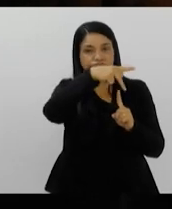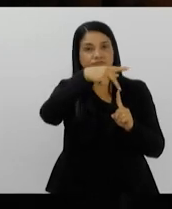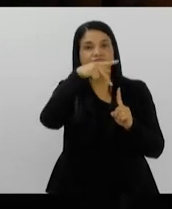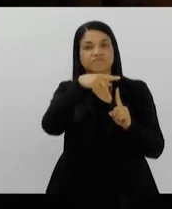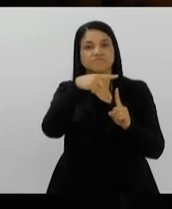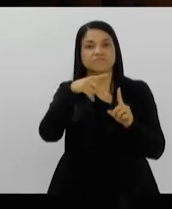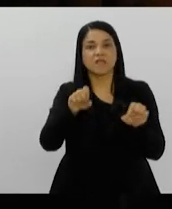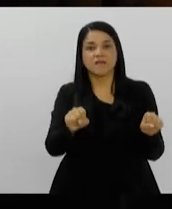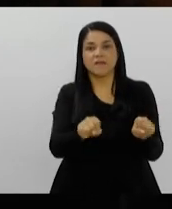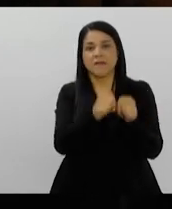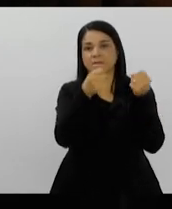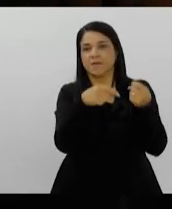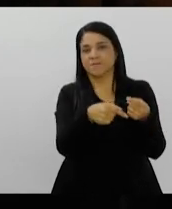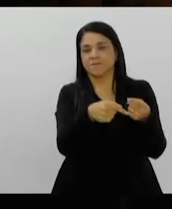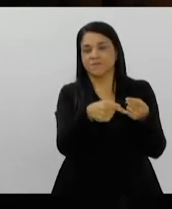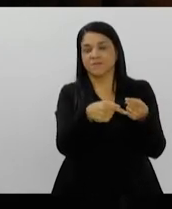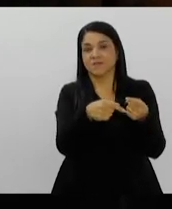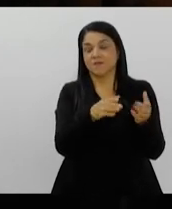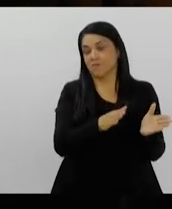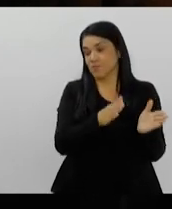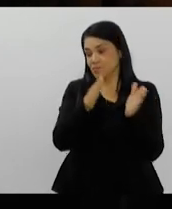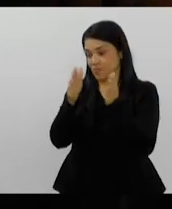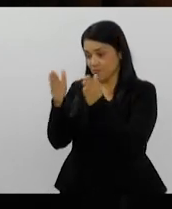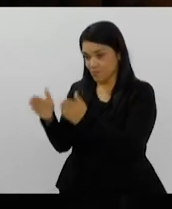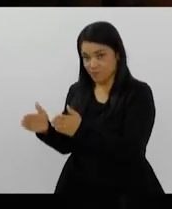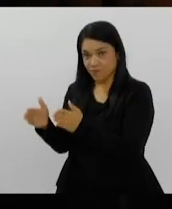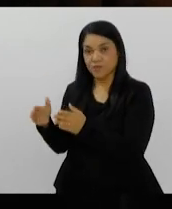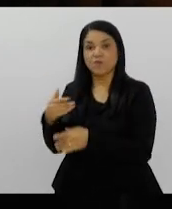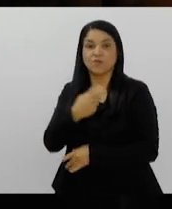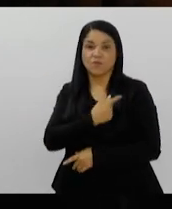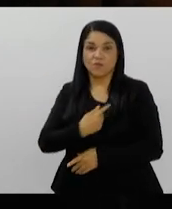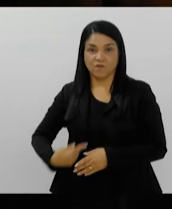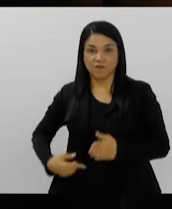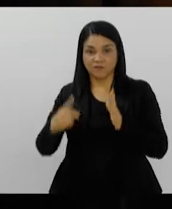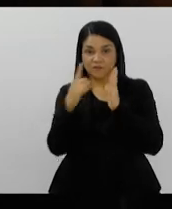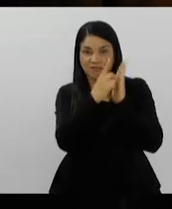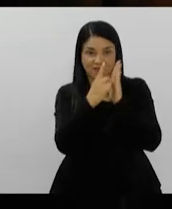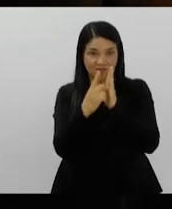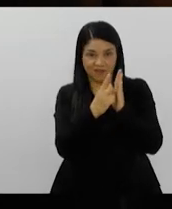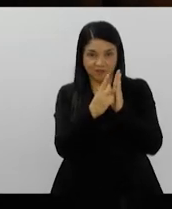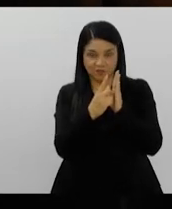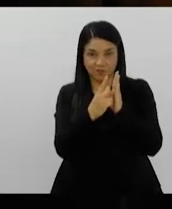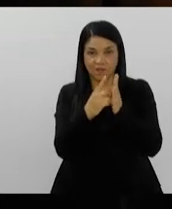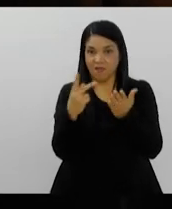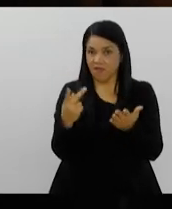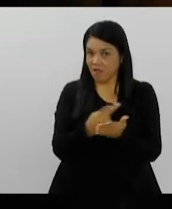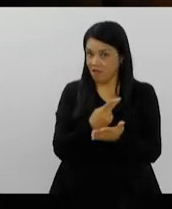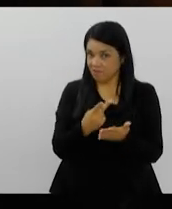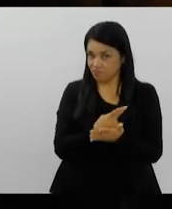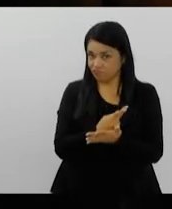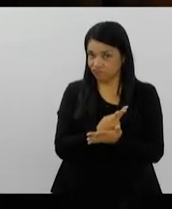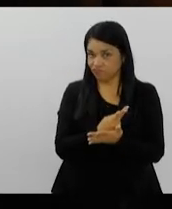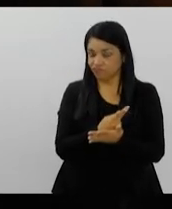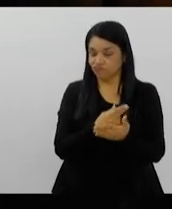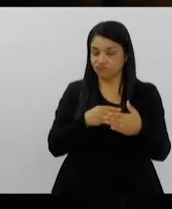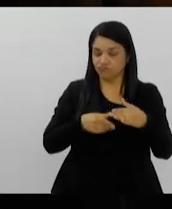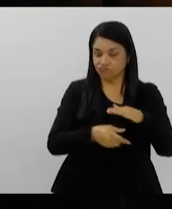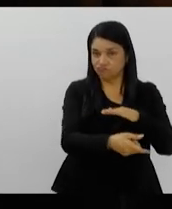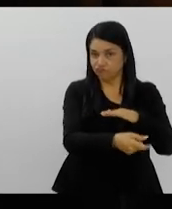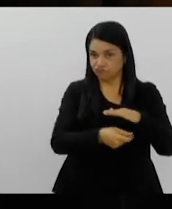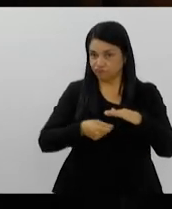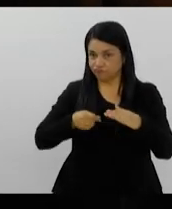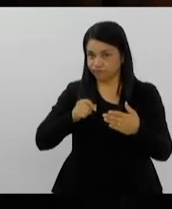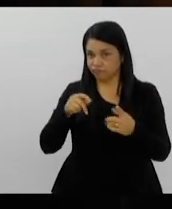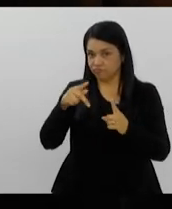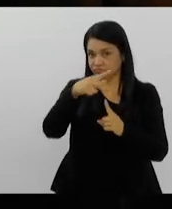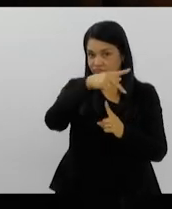quebrar. Agora, por outro lado, o governo fez um decreto ilegal e tirou dinheiro do